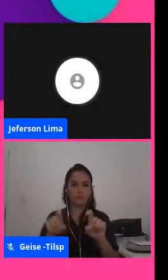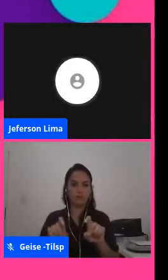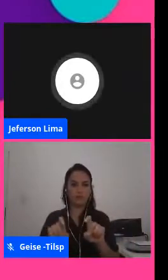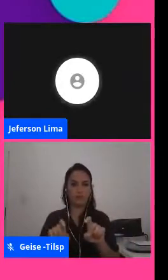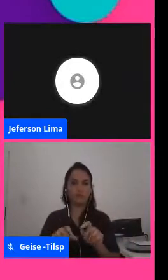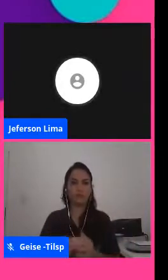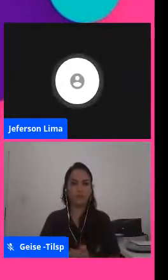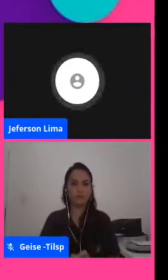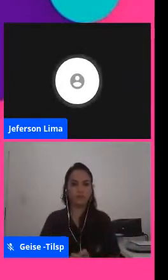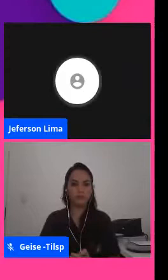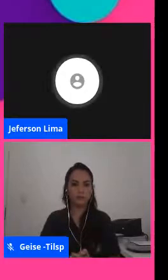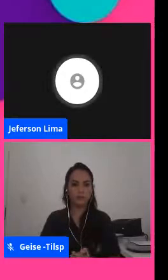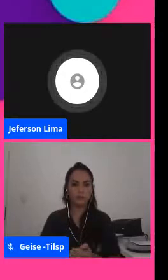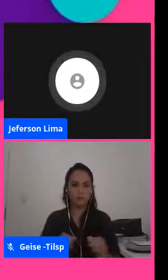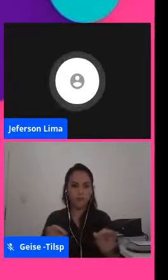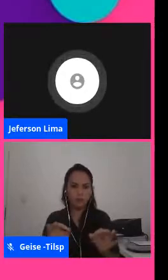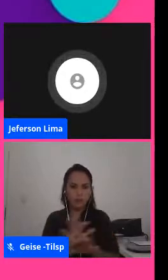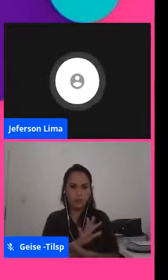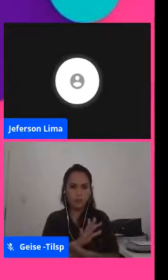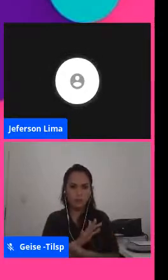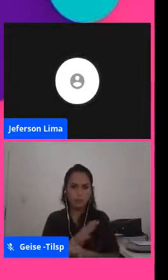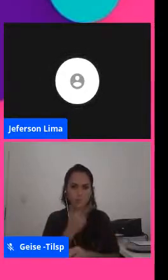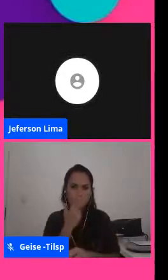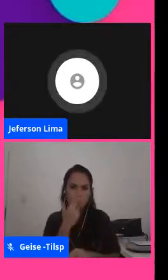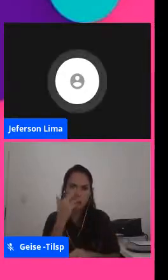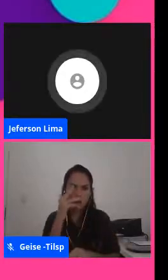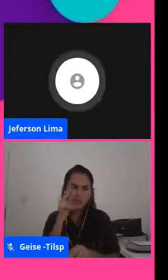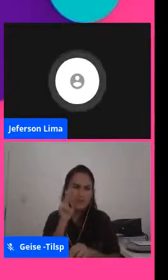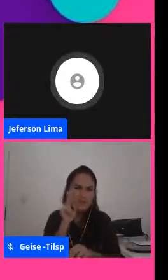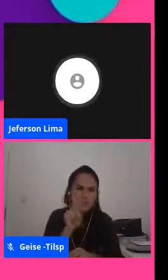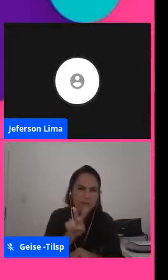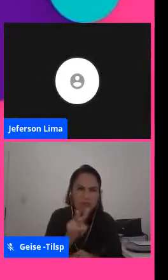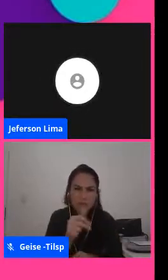Espero que... Não, acho que não está dando para ver legal.